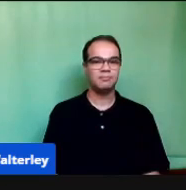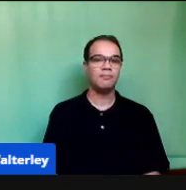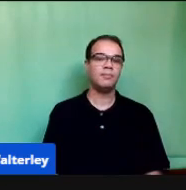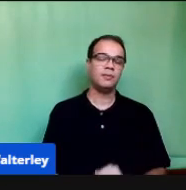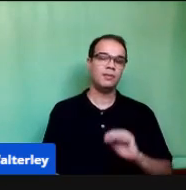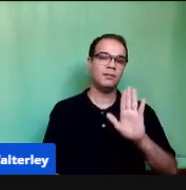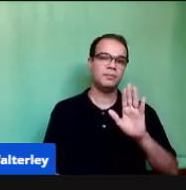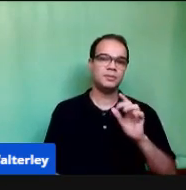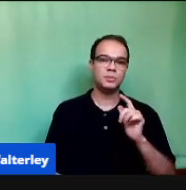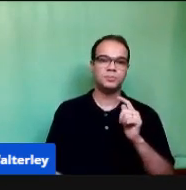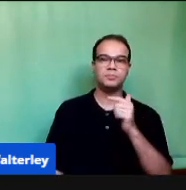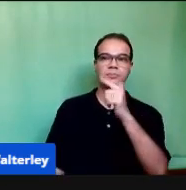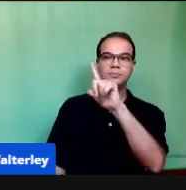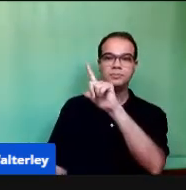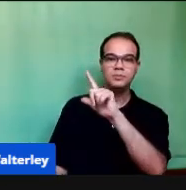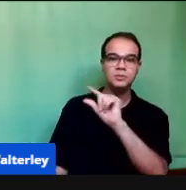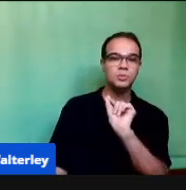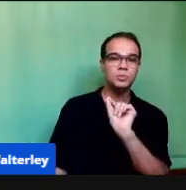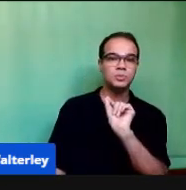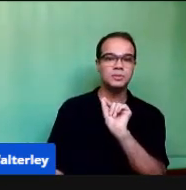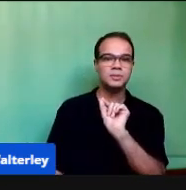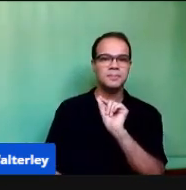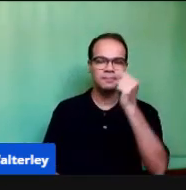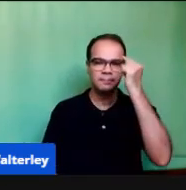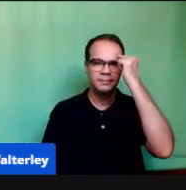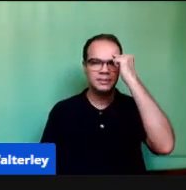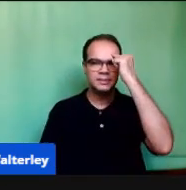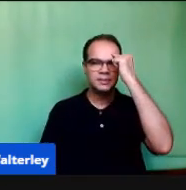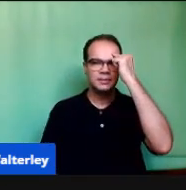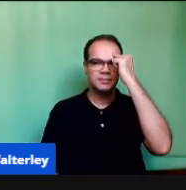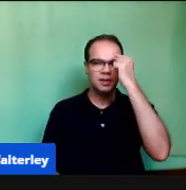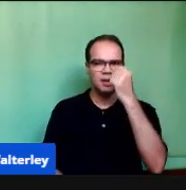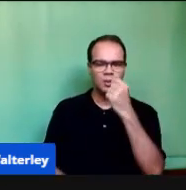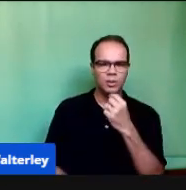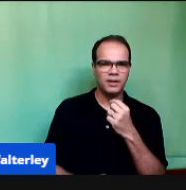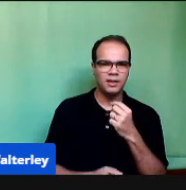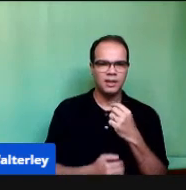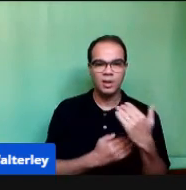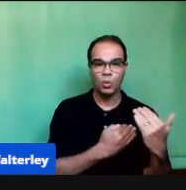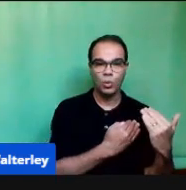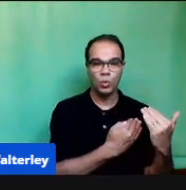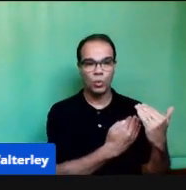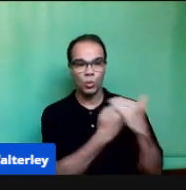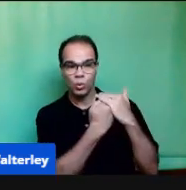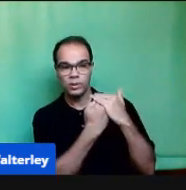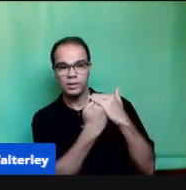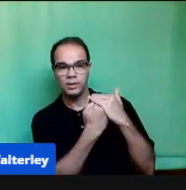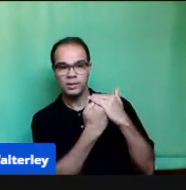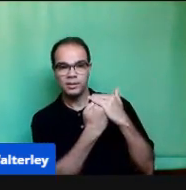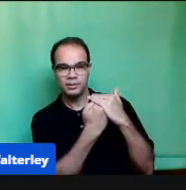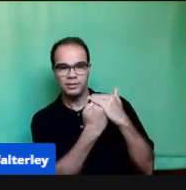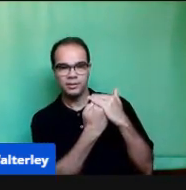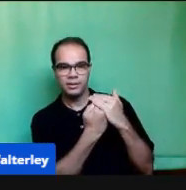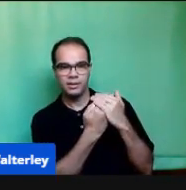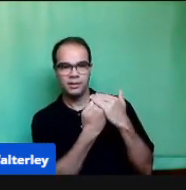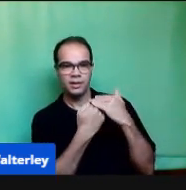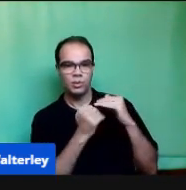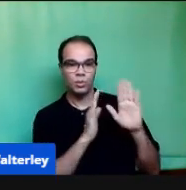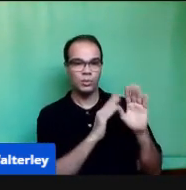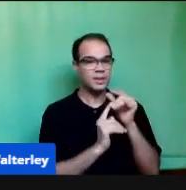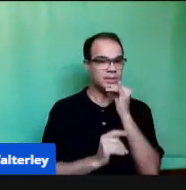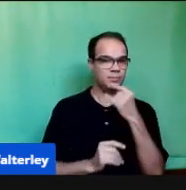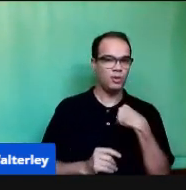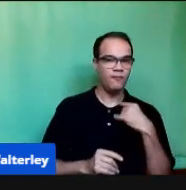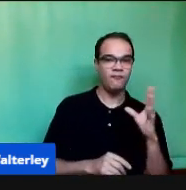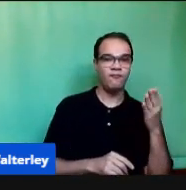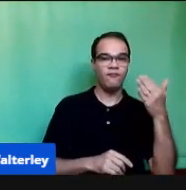que eu tinha alguns mecanismos de defesa. Mas eu sempre ficava atento no momento que eu ia no banheiro,